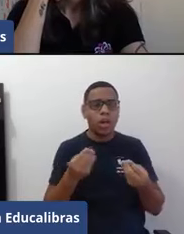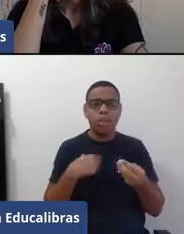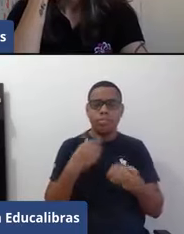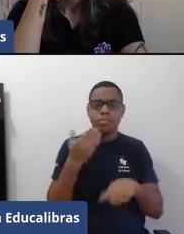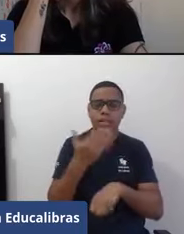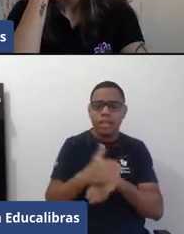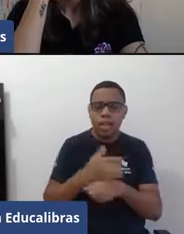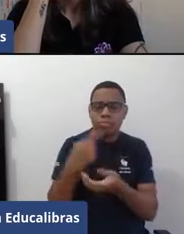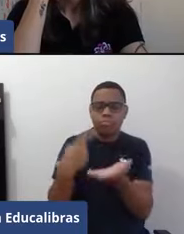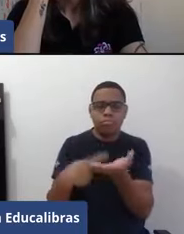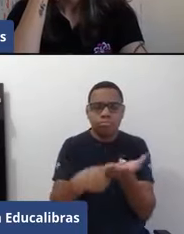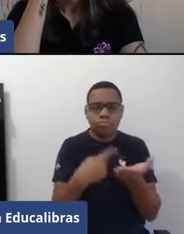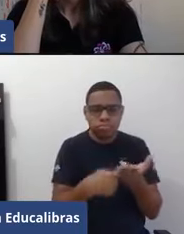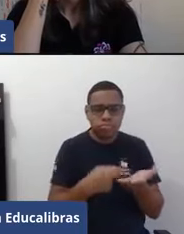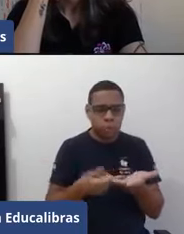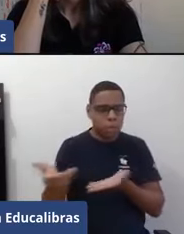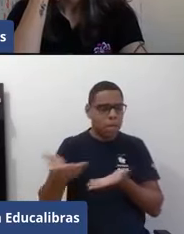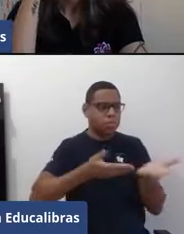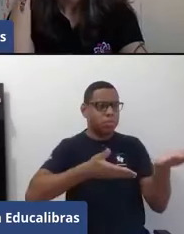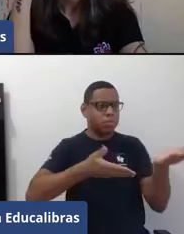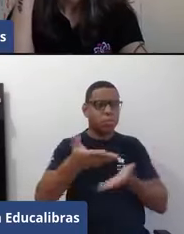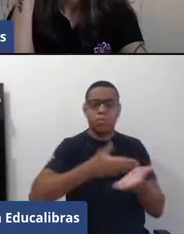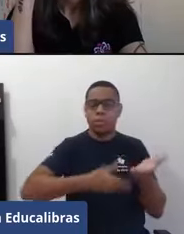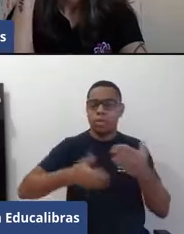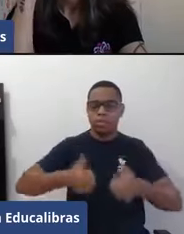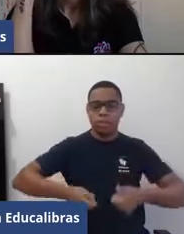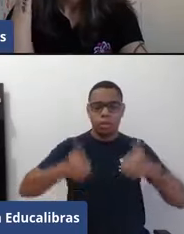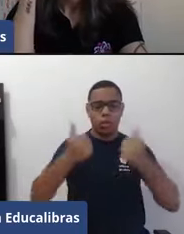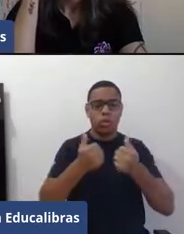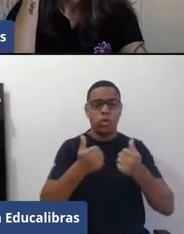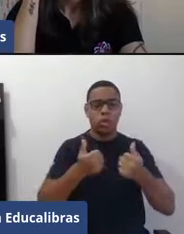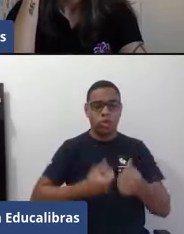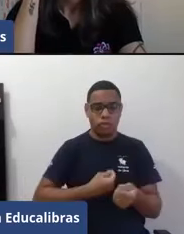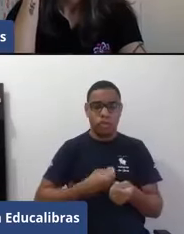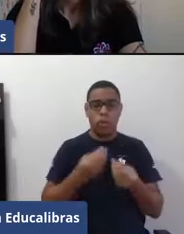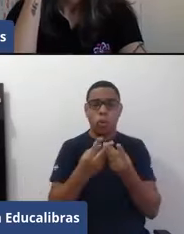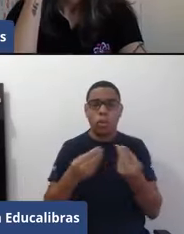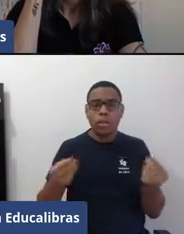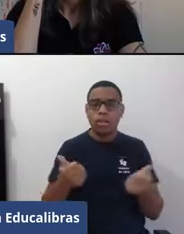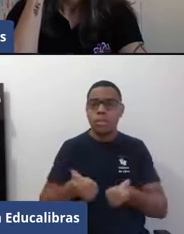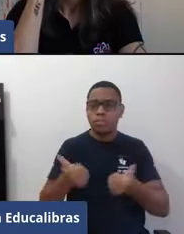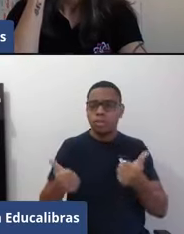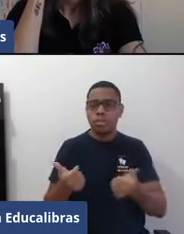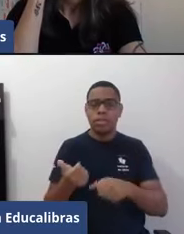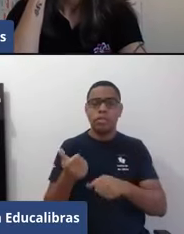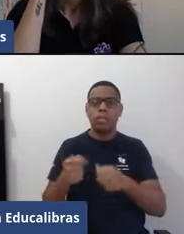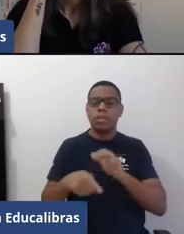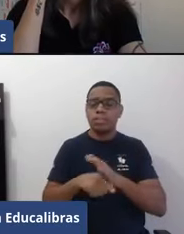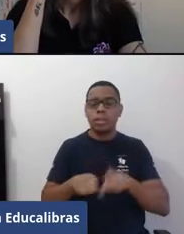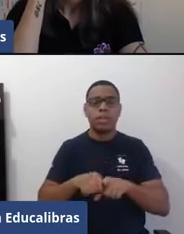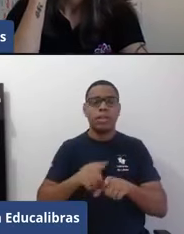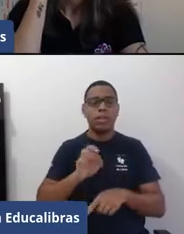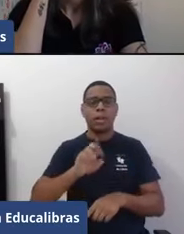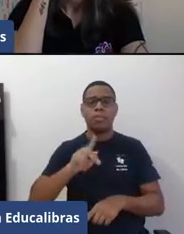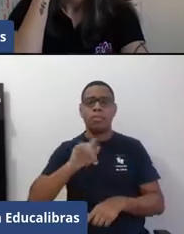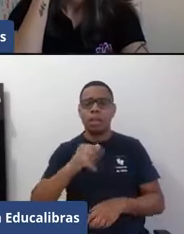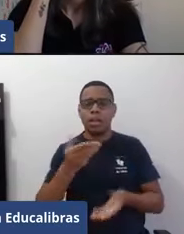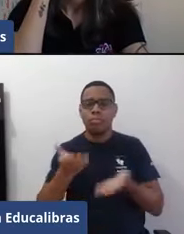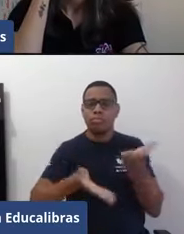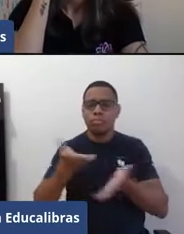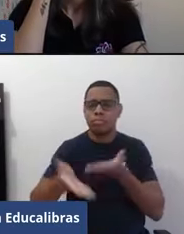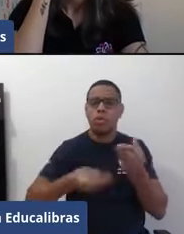atividades para interagir, para melhorar a qualidade de vida dela, terapias e tudo mais. O que essas